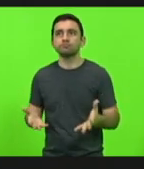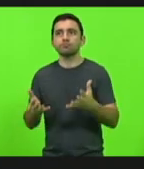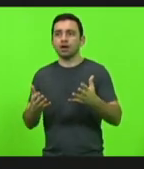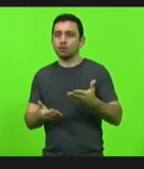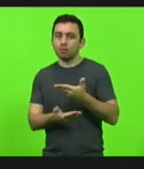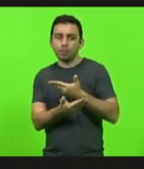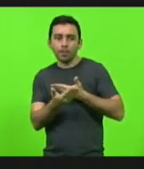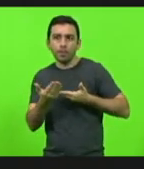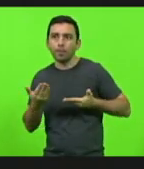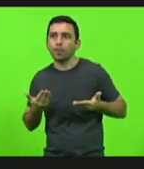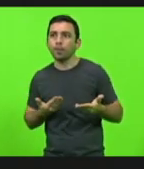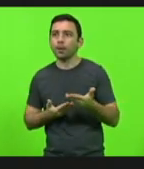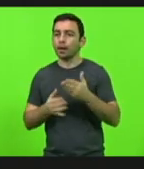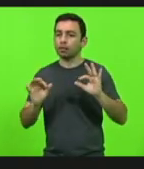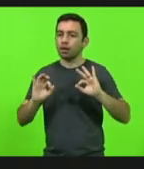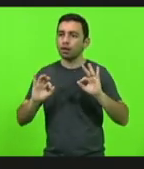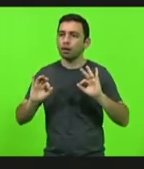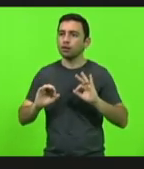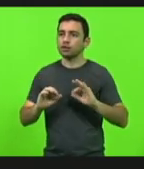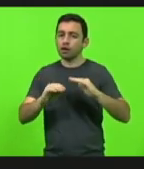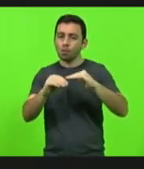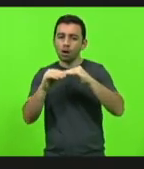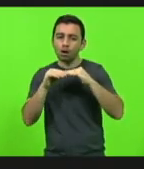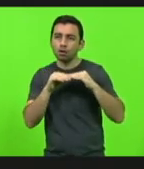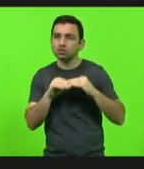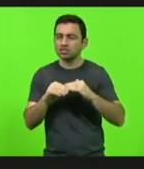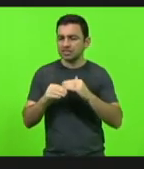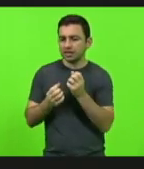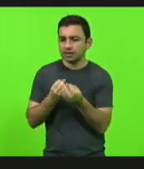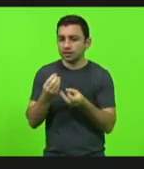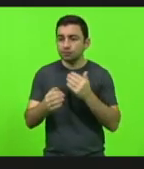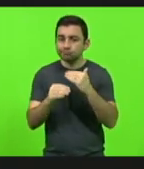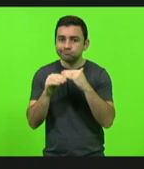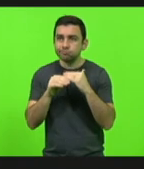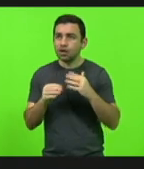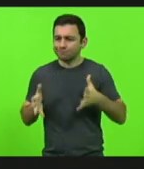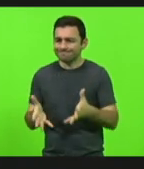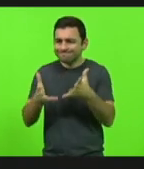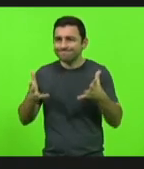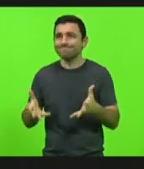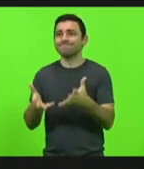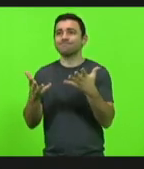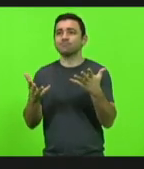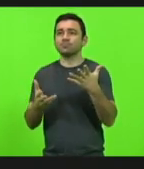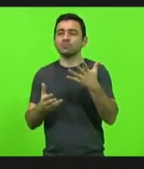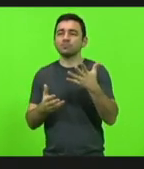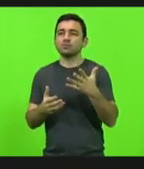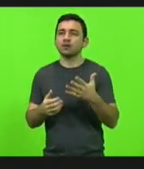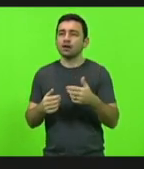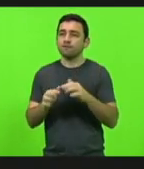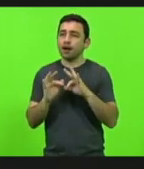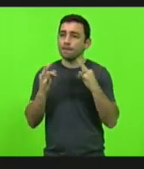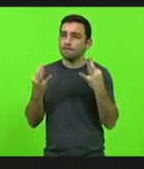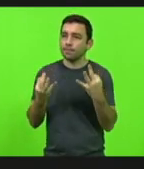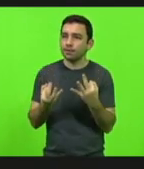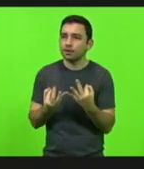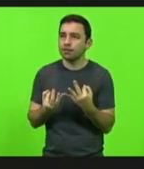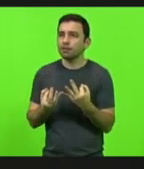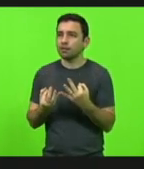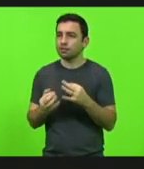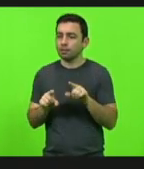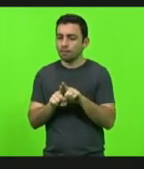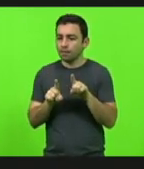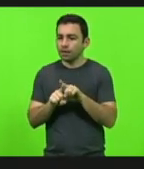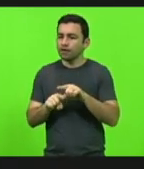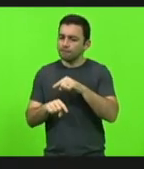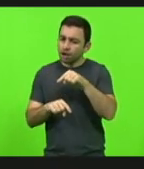diversidade que promovam a igualdade de oportunidade estimulem as pessoas as famílias a buscarem o